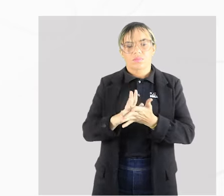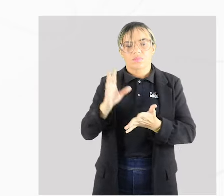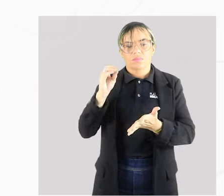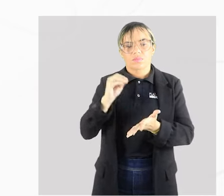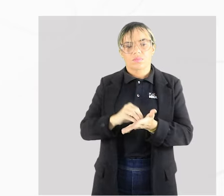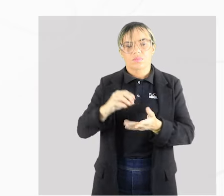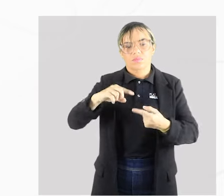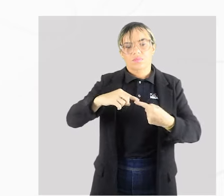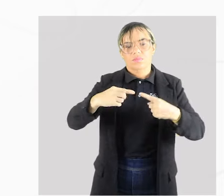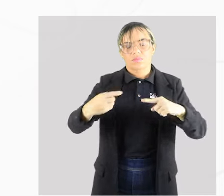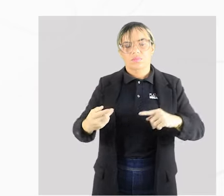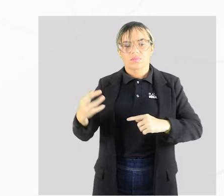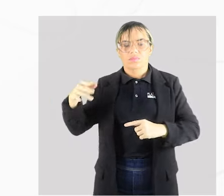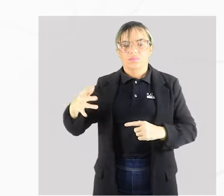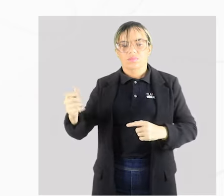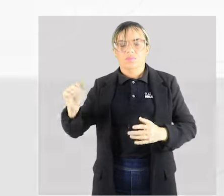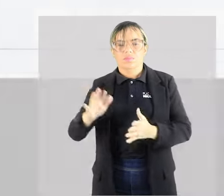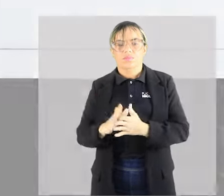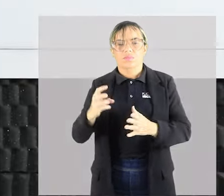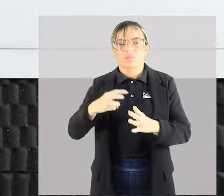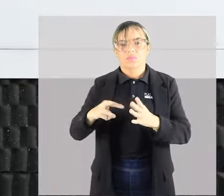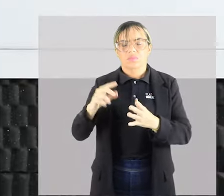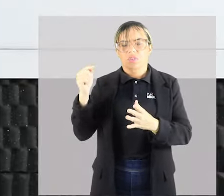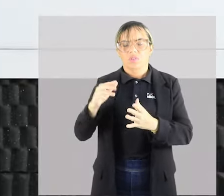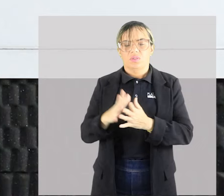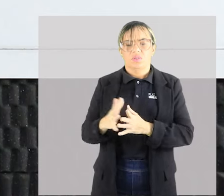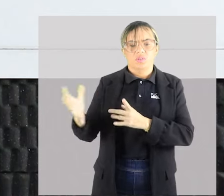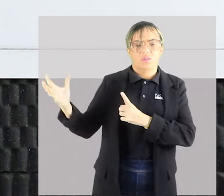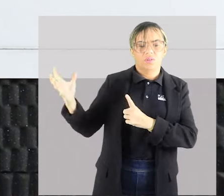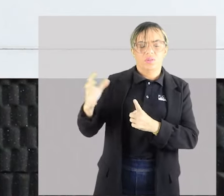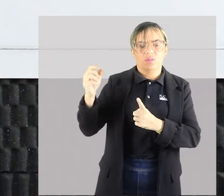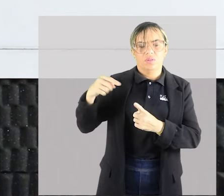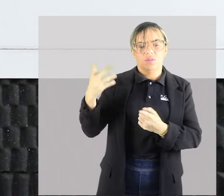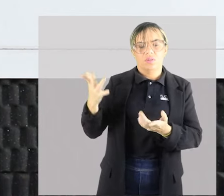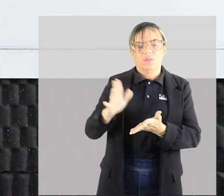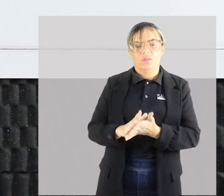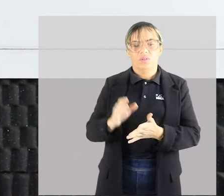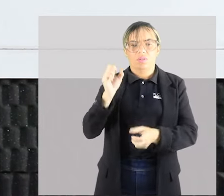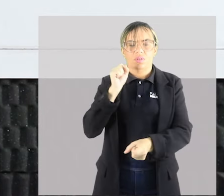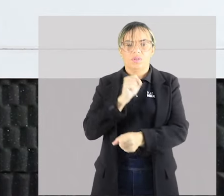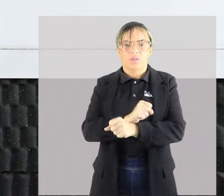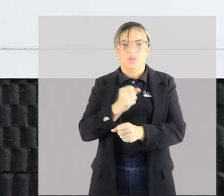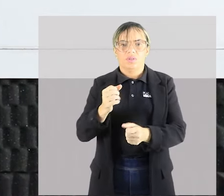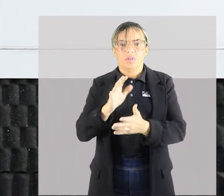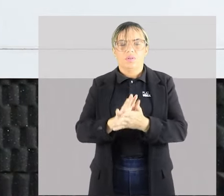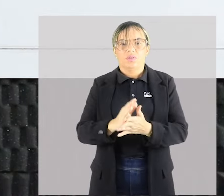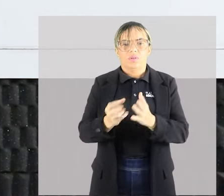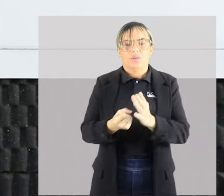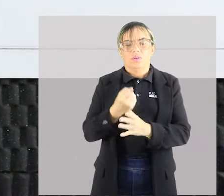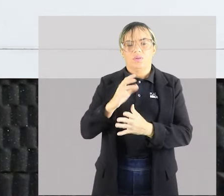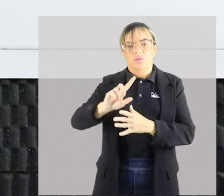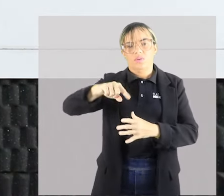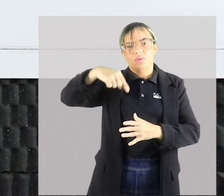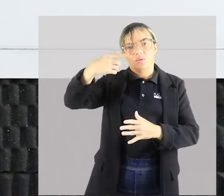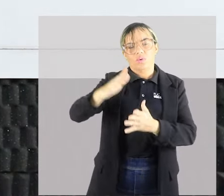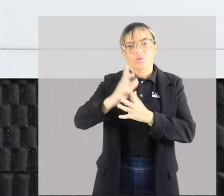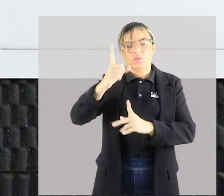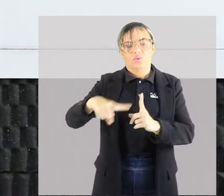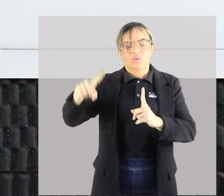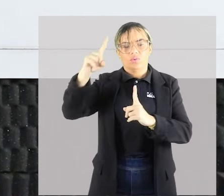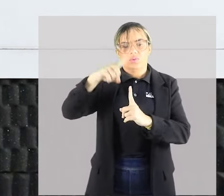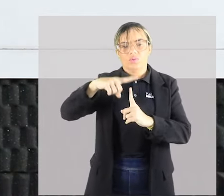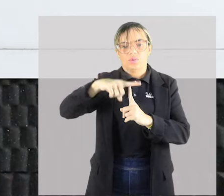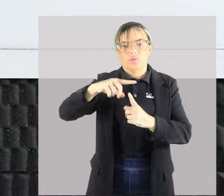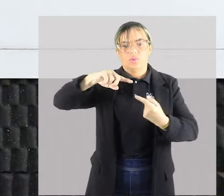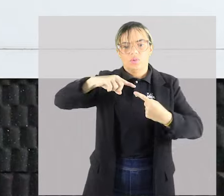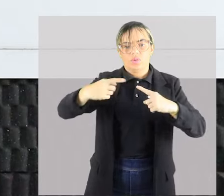um RNA ela não vai implicar né ali na parada dessa produção de um outro tipo tá bom